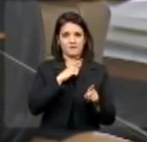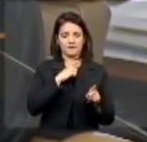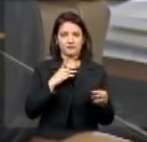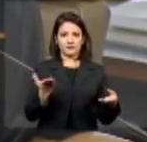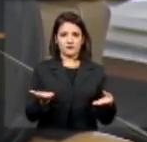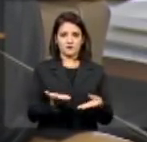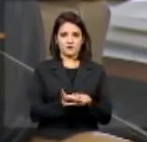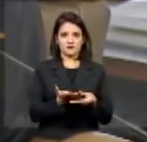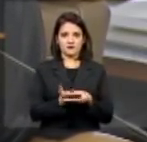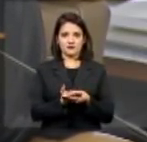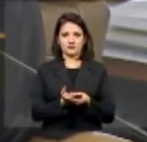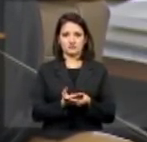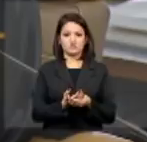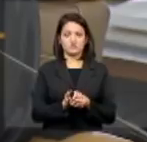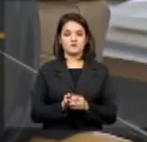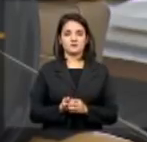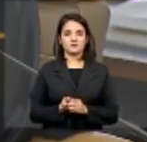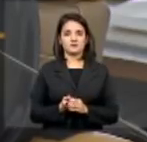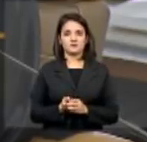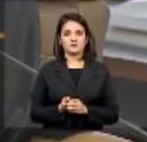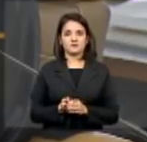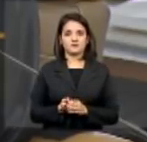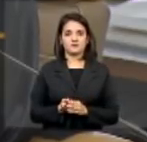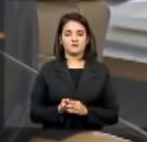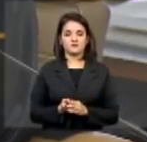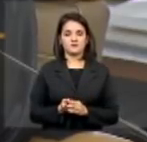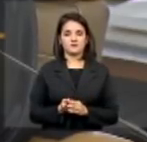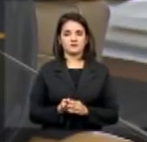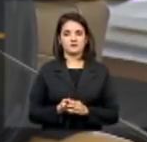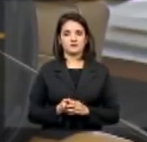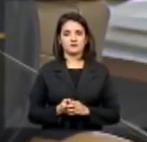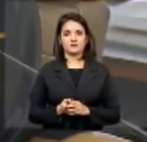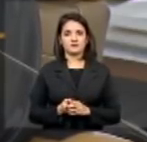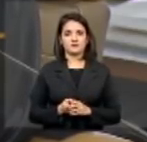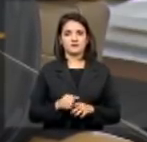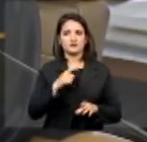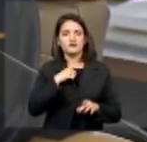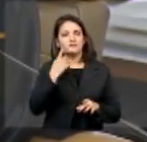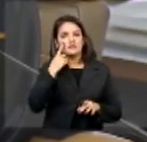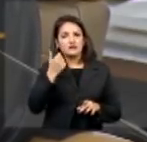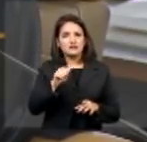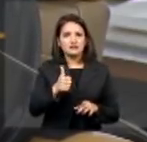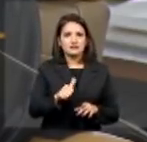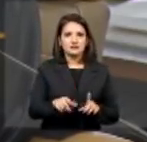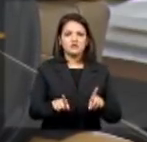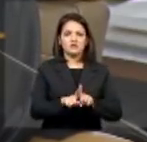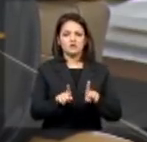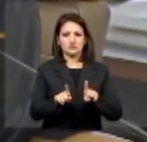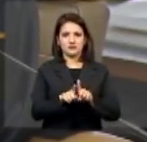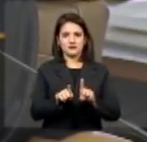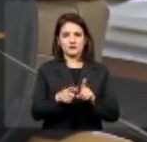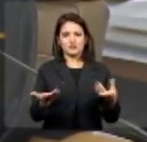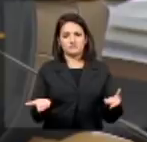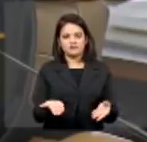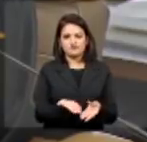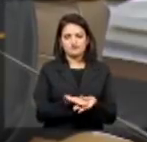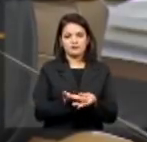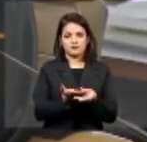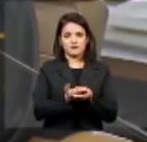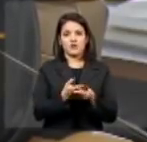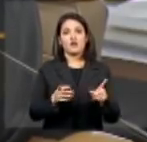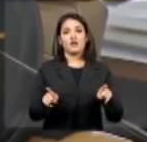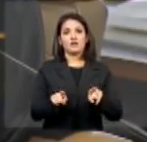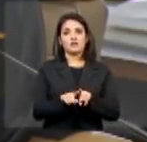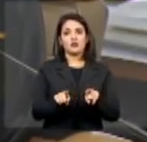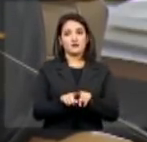ponto de vista que tenho no o examinando como objeto dessa empresa impetração aqui também não